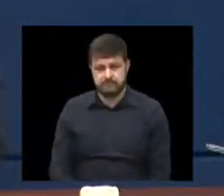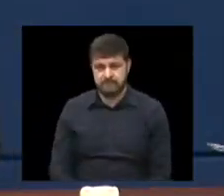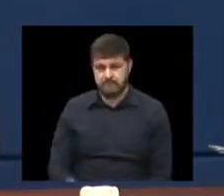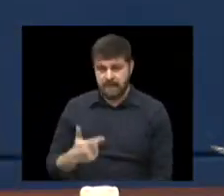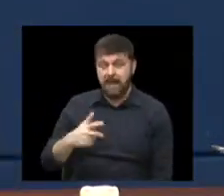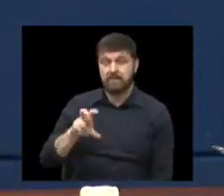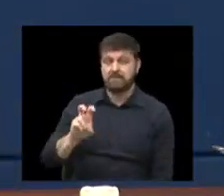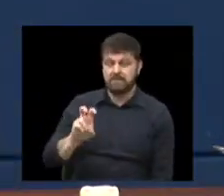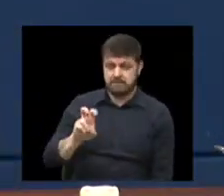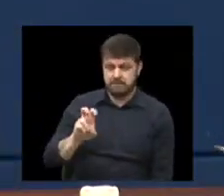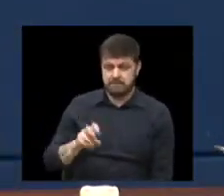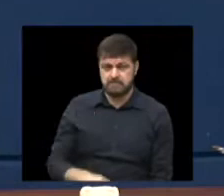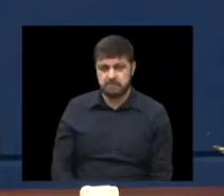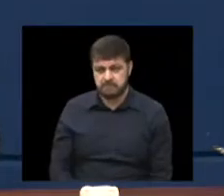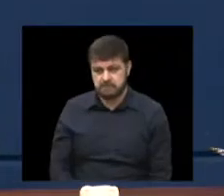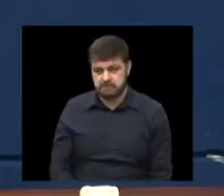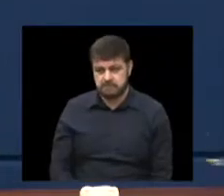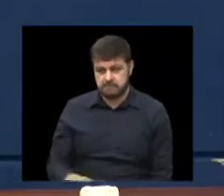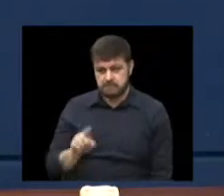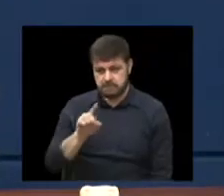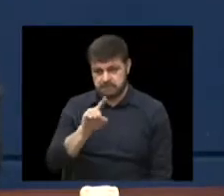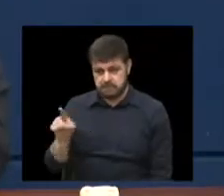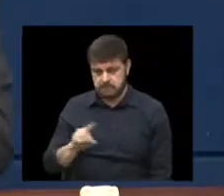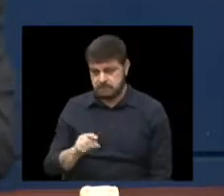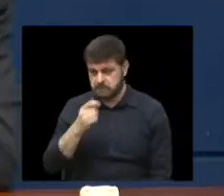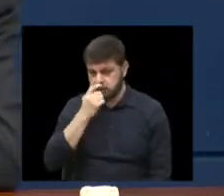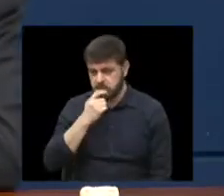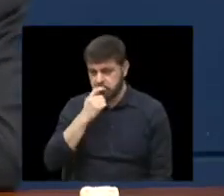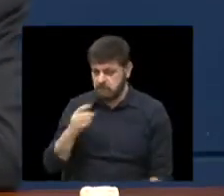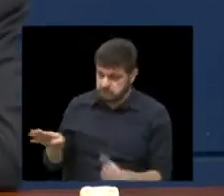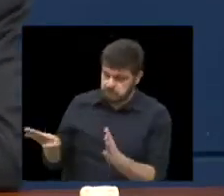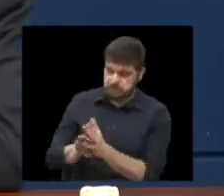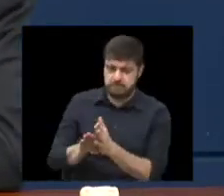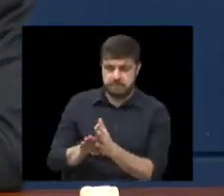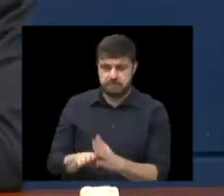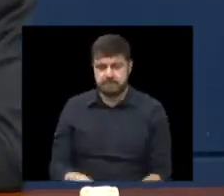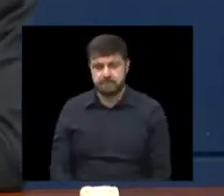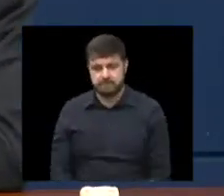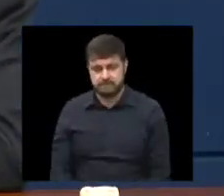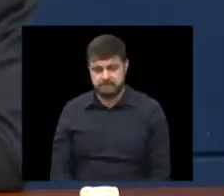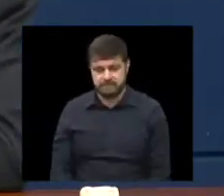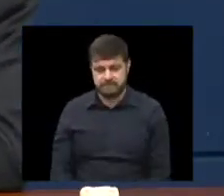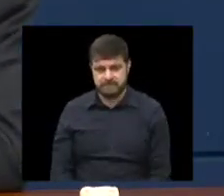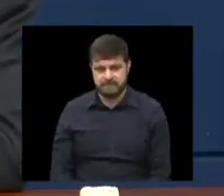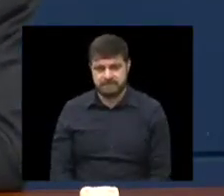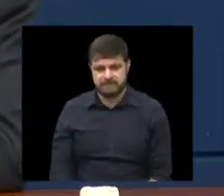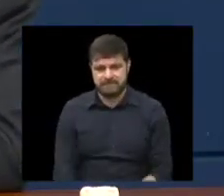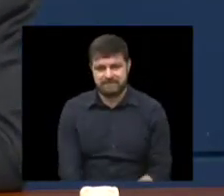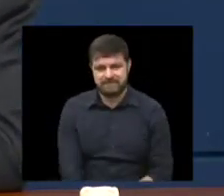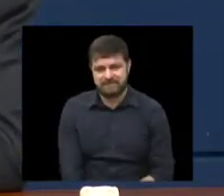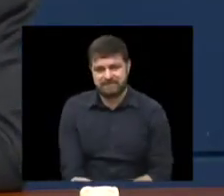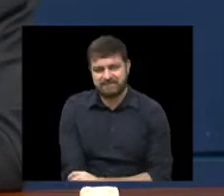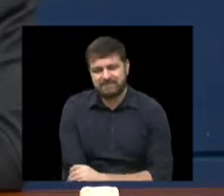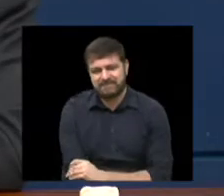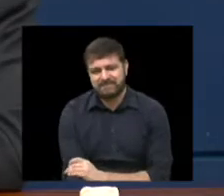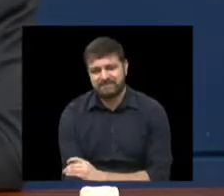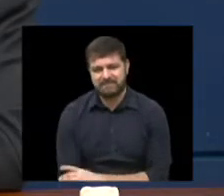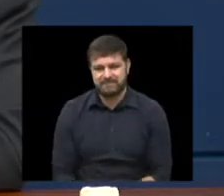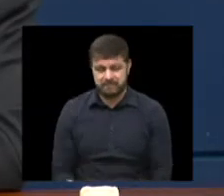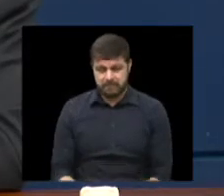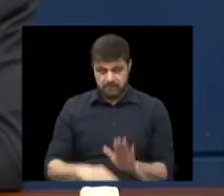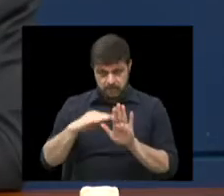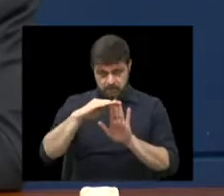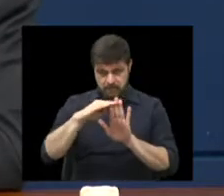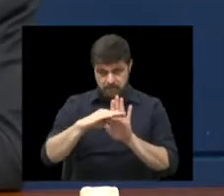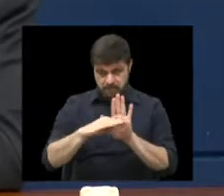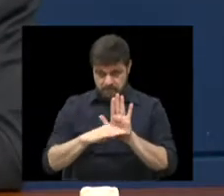25 com o vereador Zé Carlos adentrando agora no recinto. Segunda parte, ordem do dia, inclui